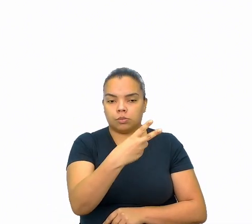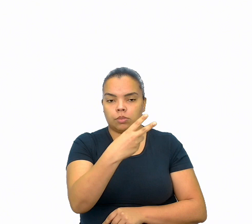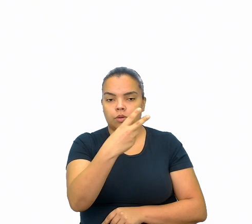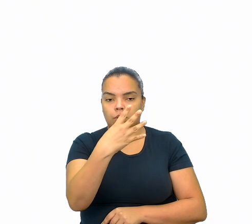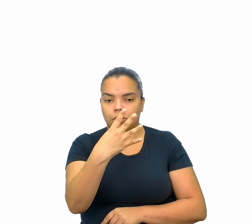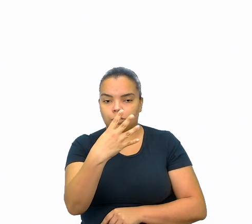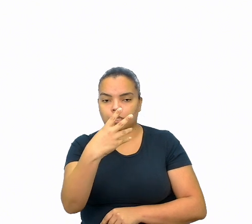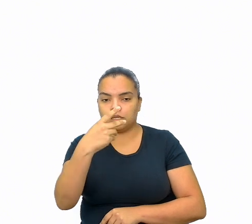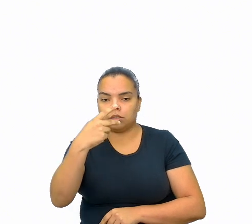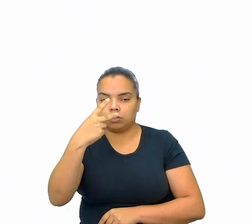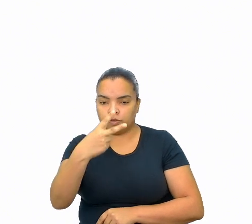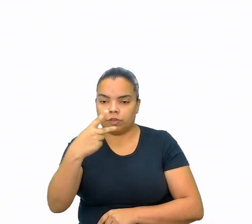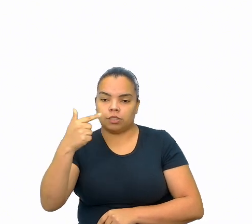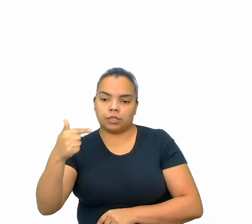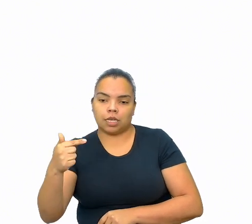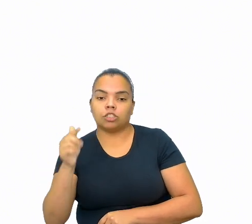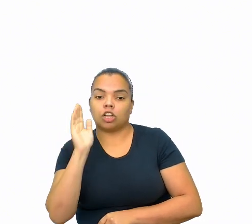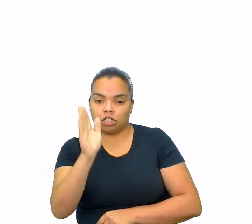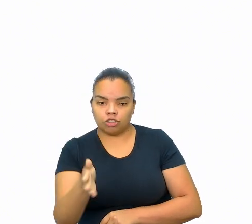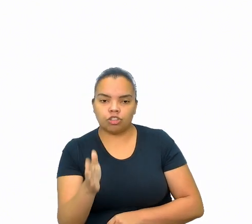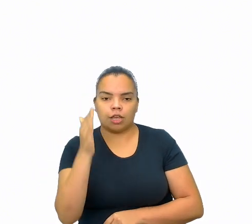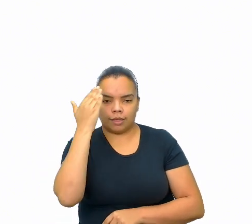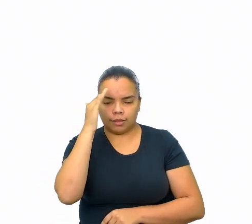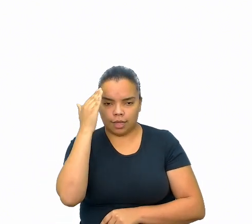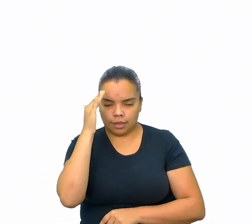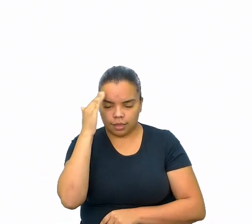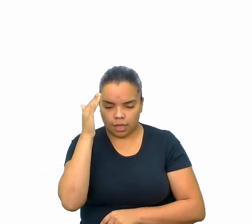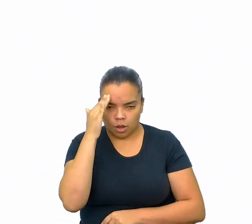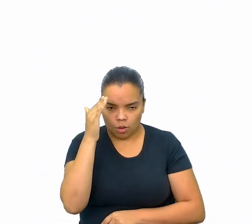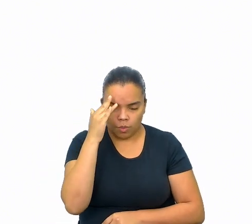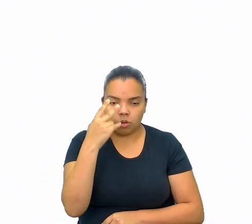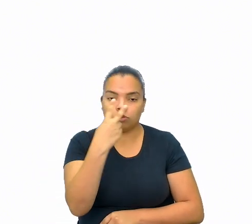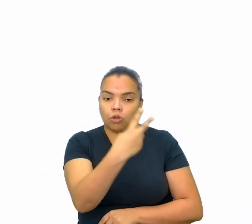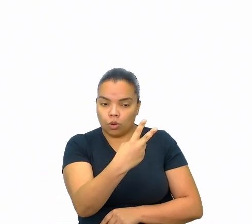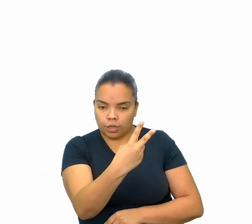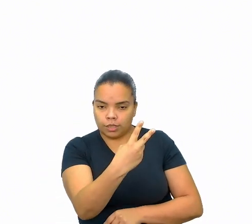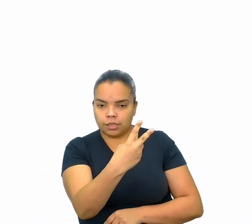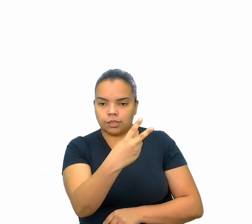2427, ela já compreendeu que ele é composto do número